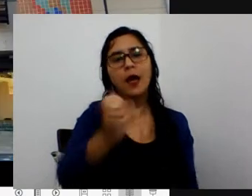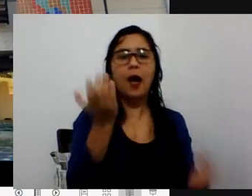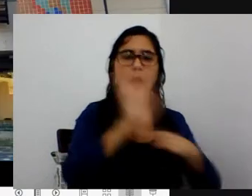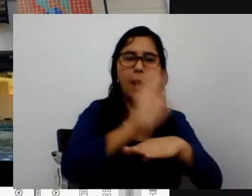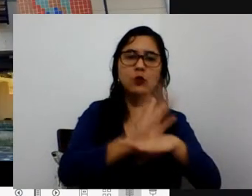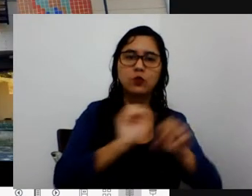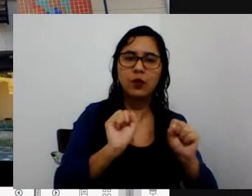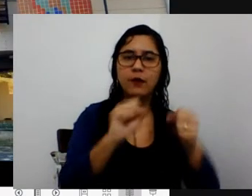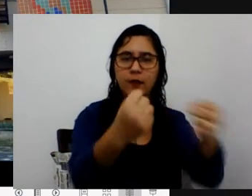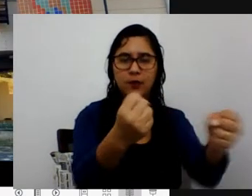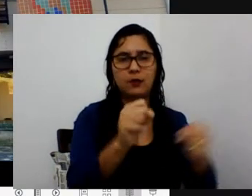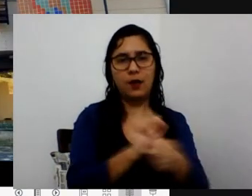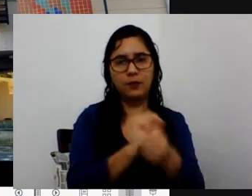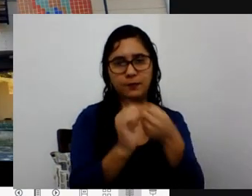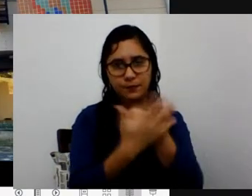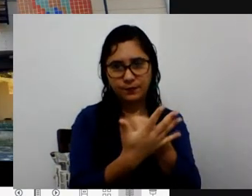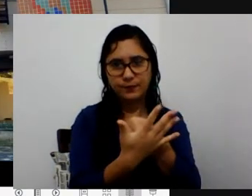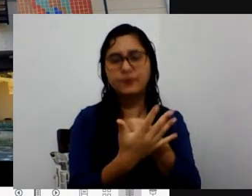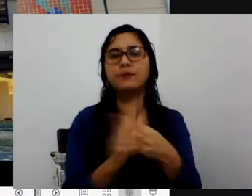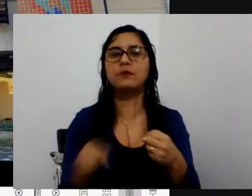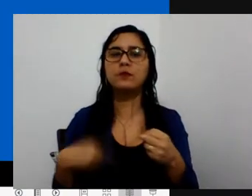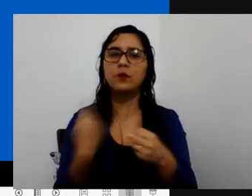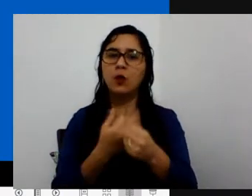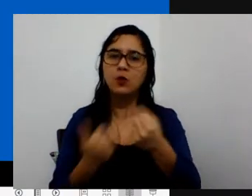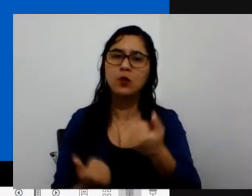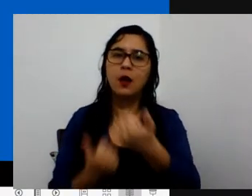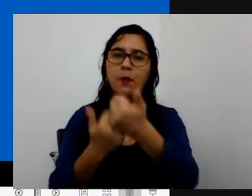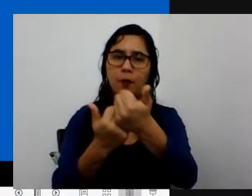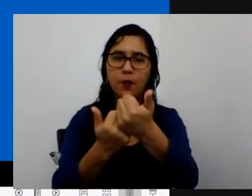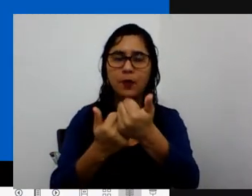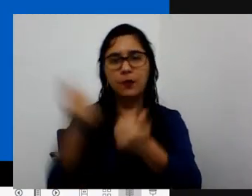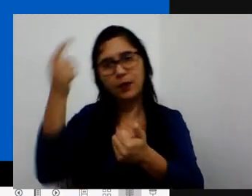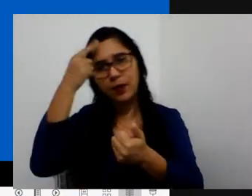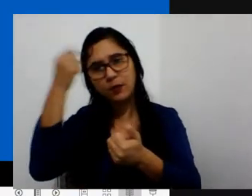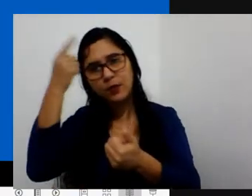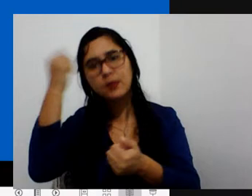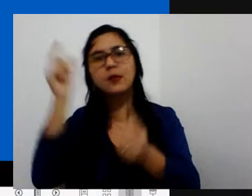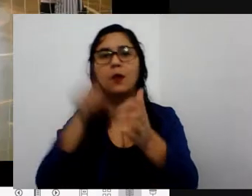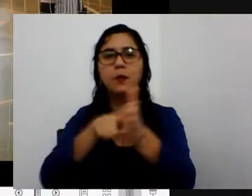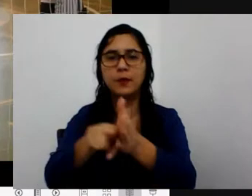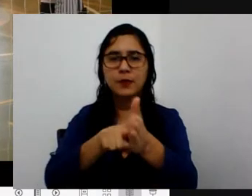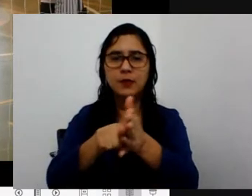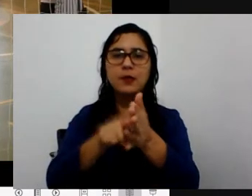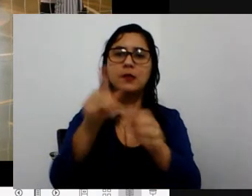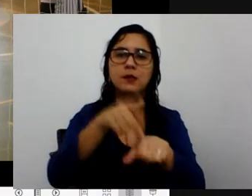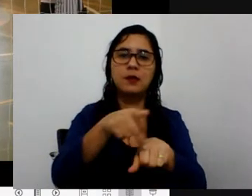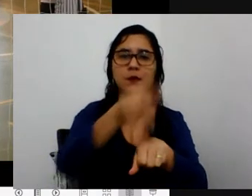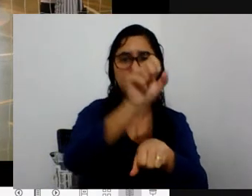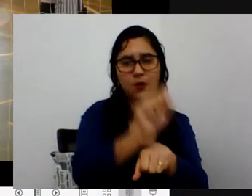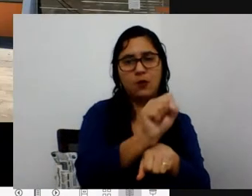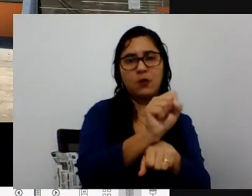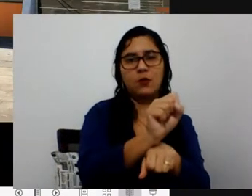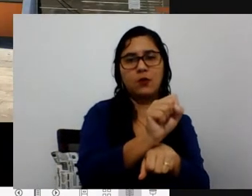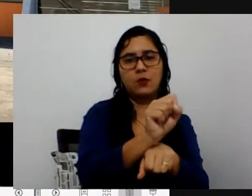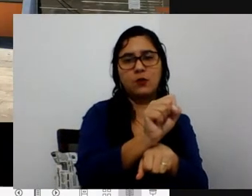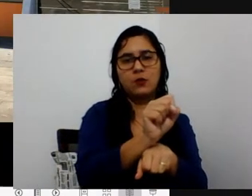Covid. E nosso apoio à graduação, pesquisa, pós-graduação,